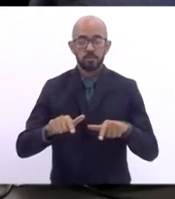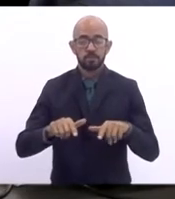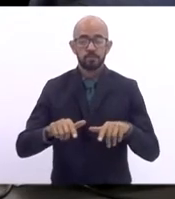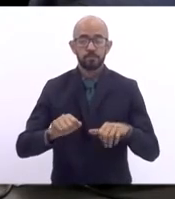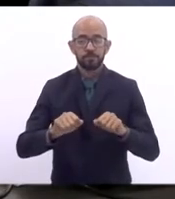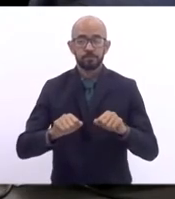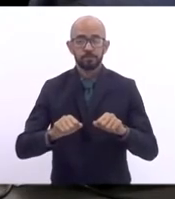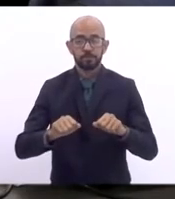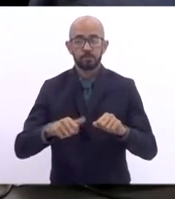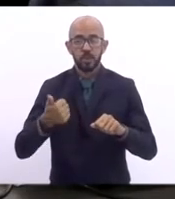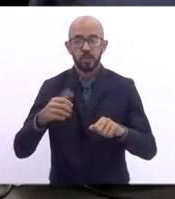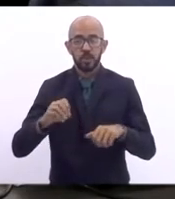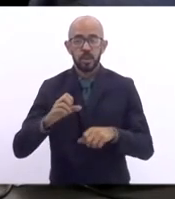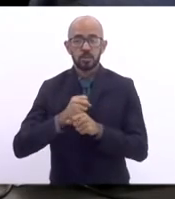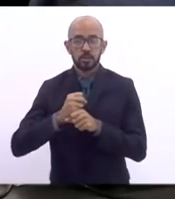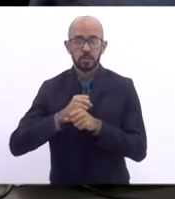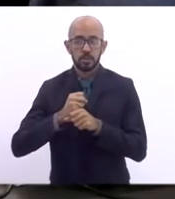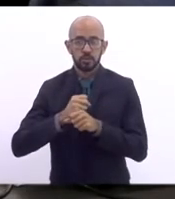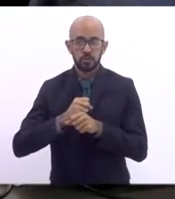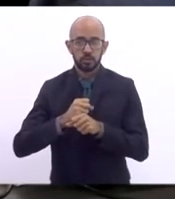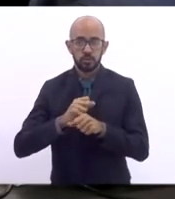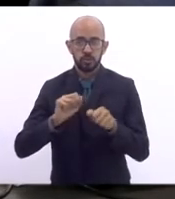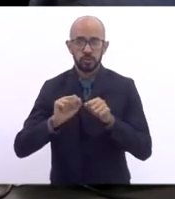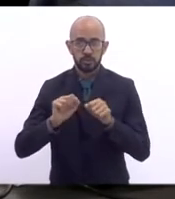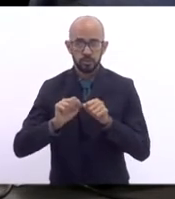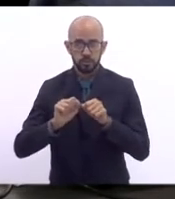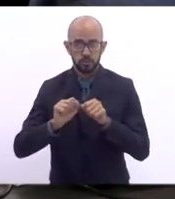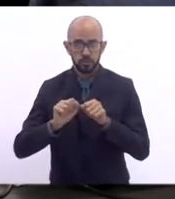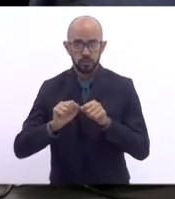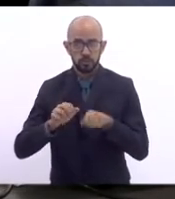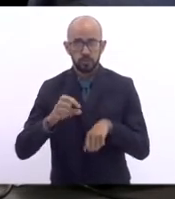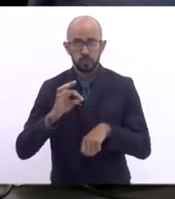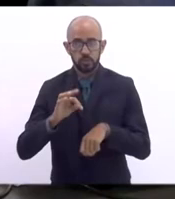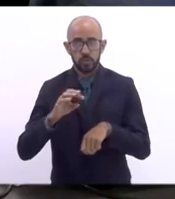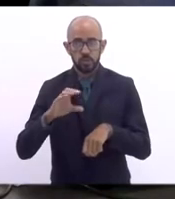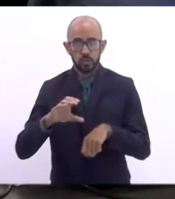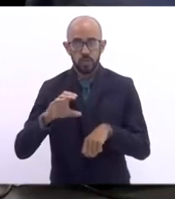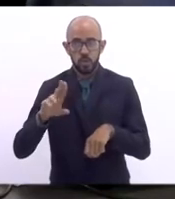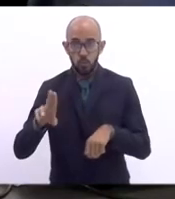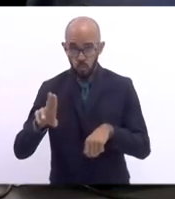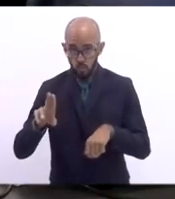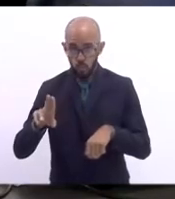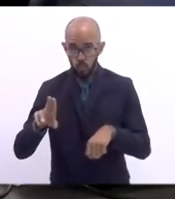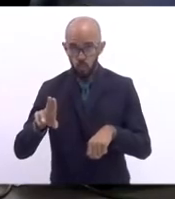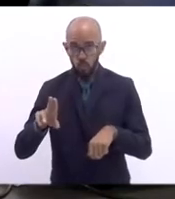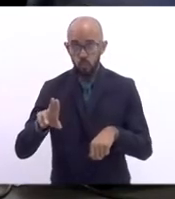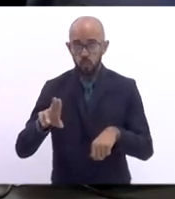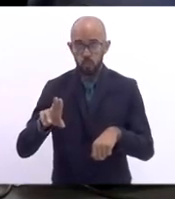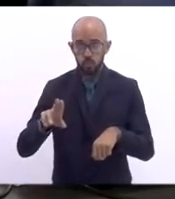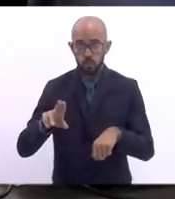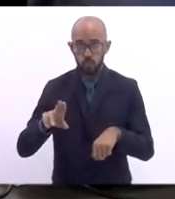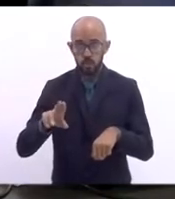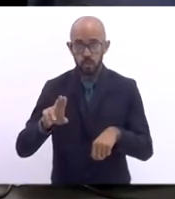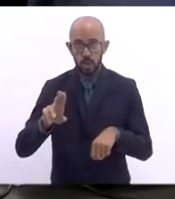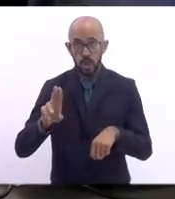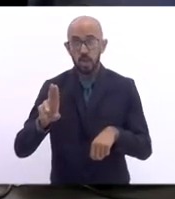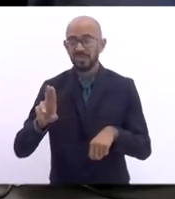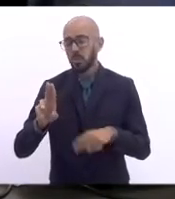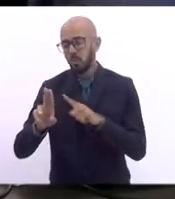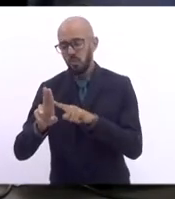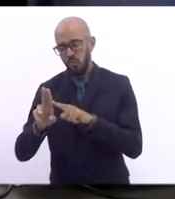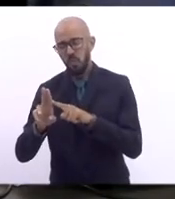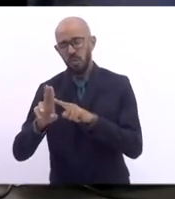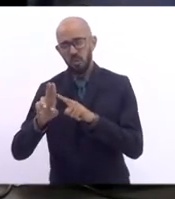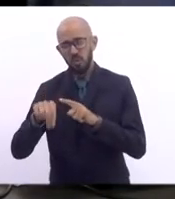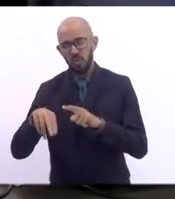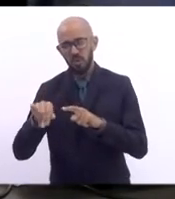e há 10 anos vem fazendo e o Tribunal de Contas do Estado tá Tá três anos já